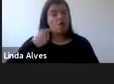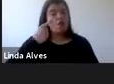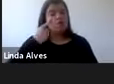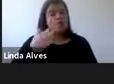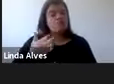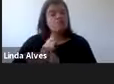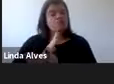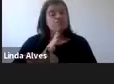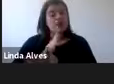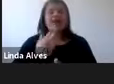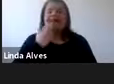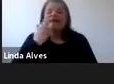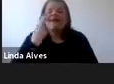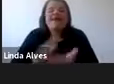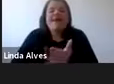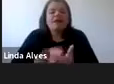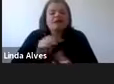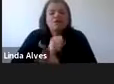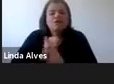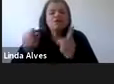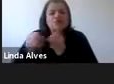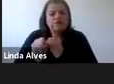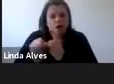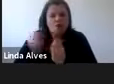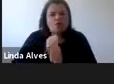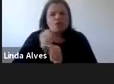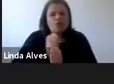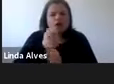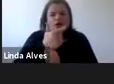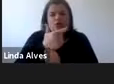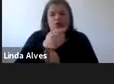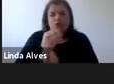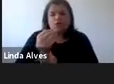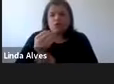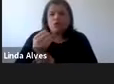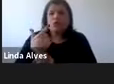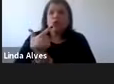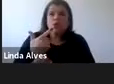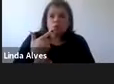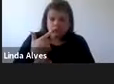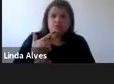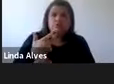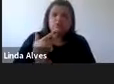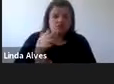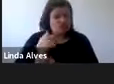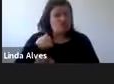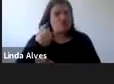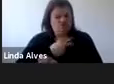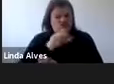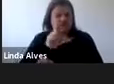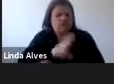carta social em 2002, e que nós já usamos a carta social da Volkswagen para